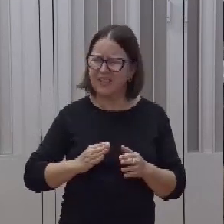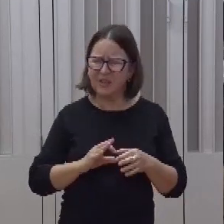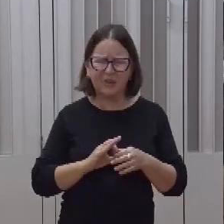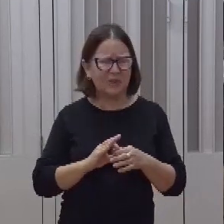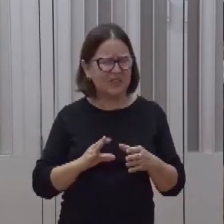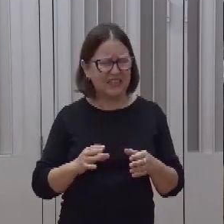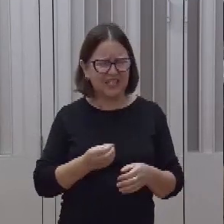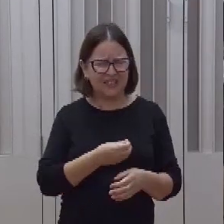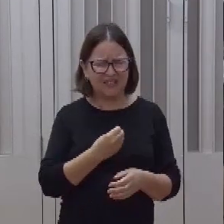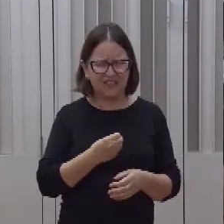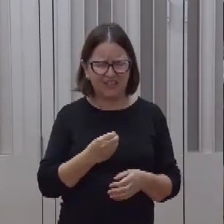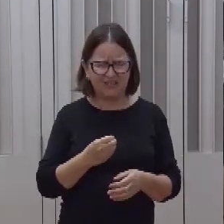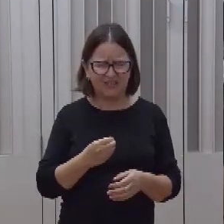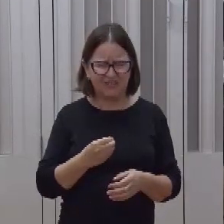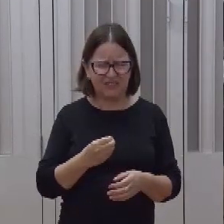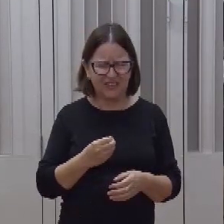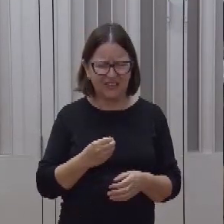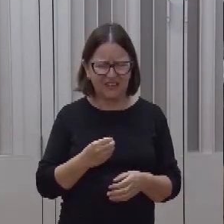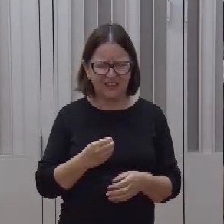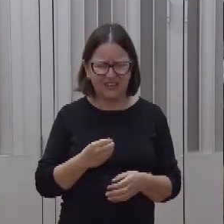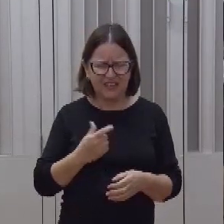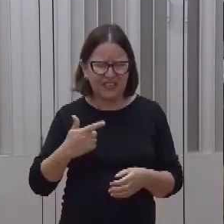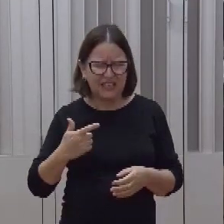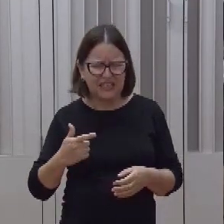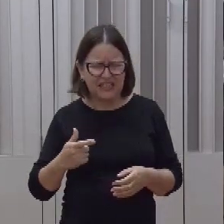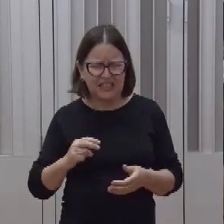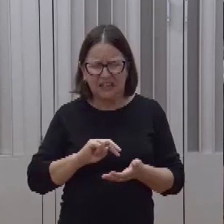irrelevante, sem significado,